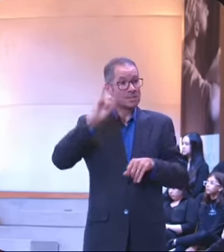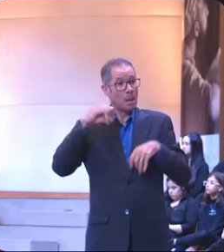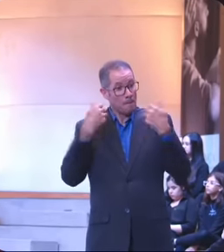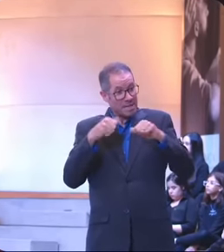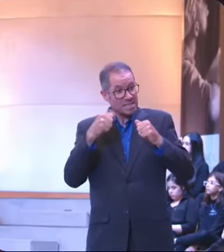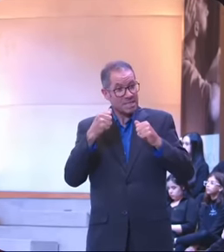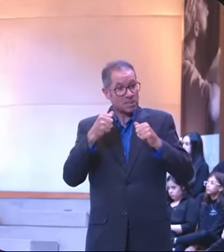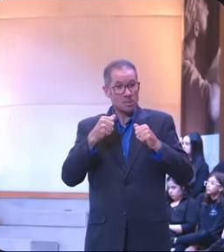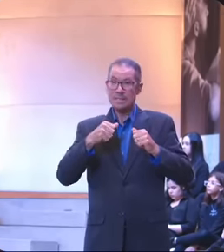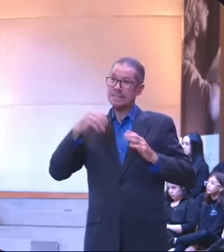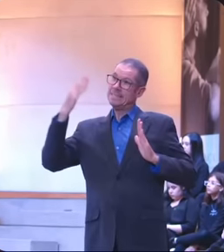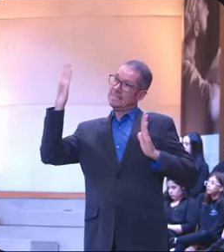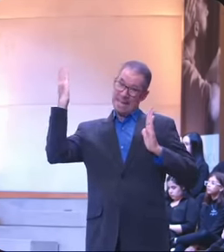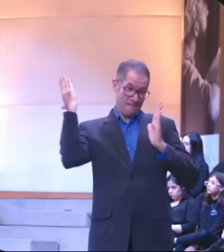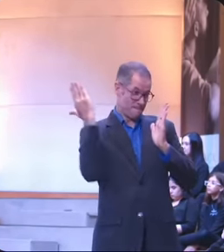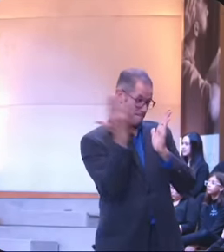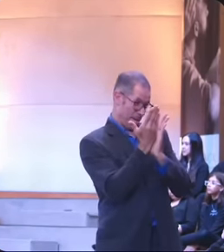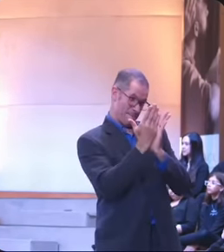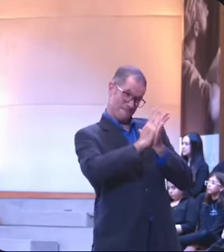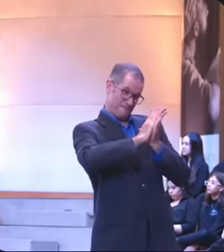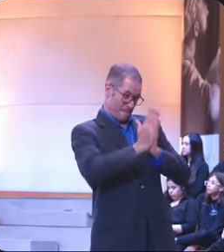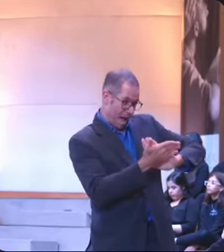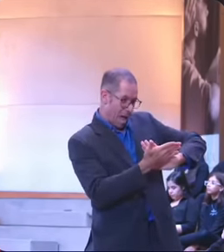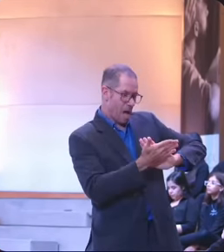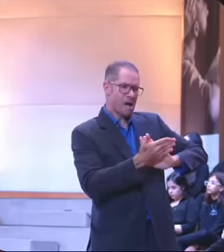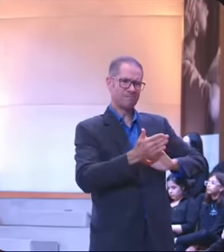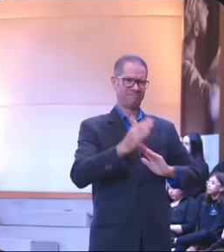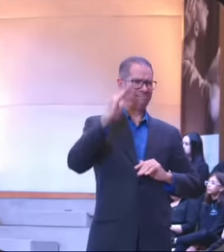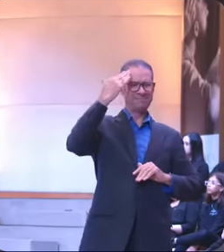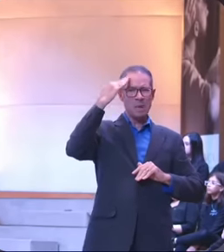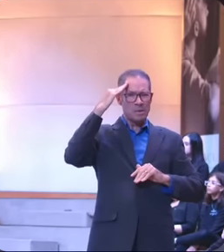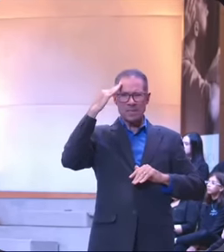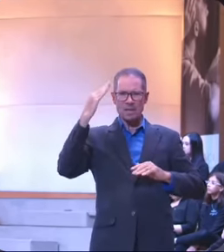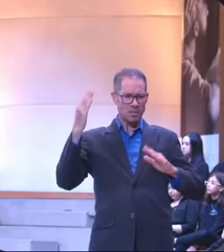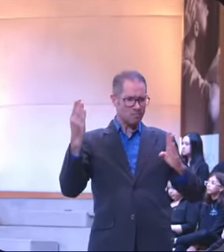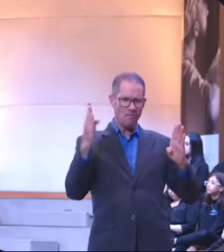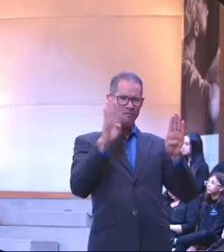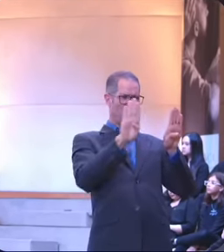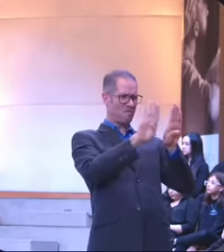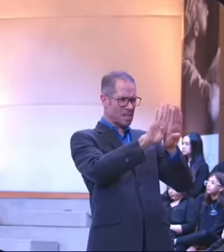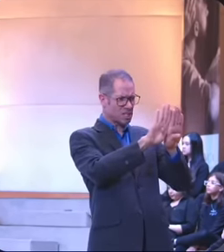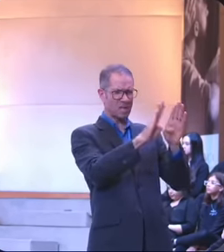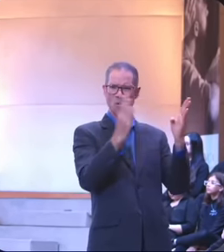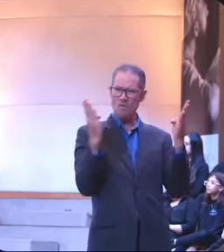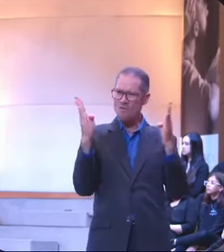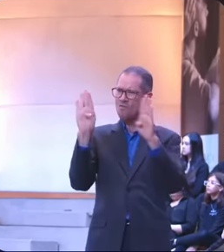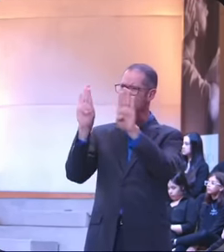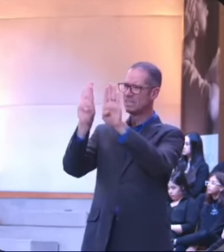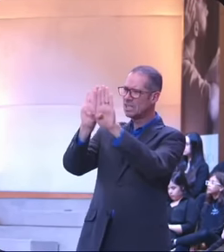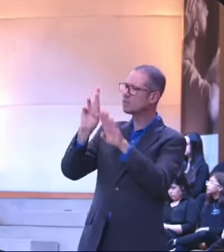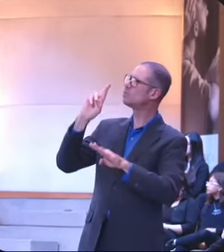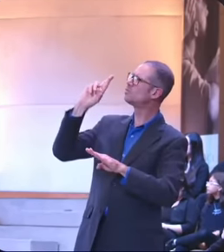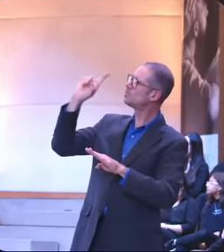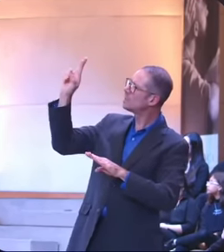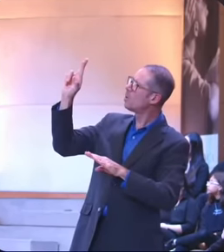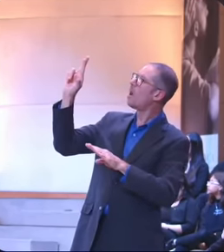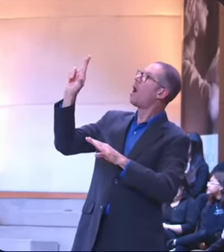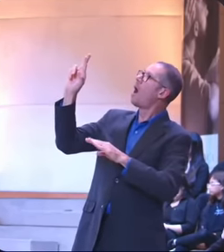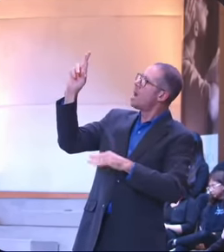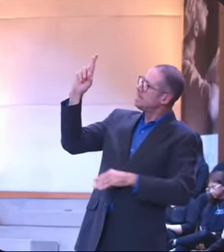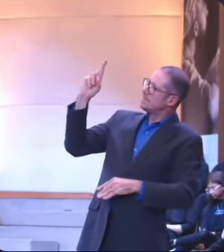preciso, quebra logo. E aí você não entende. Ah, está fechada a porta aqui, está fechada ali, porque o Senhor está ouvindo